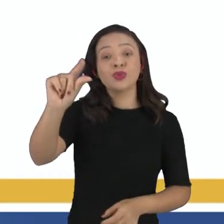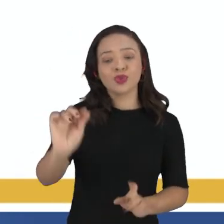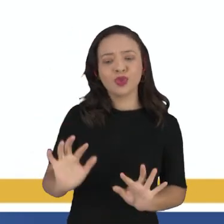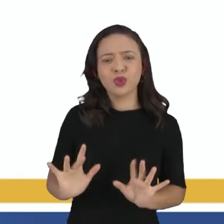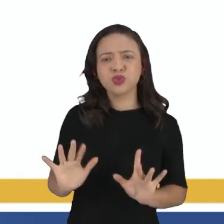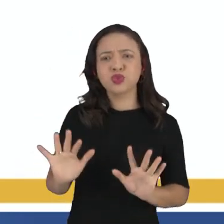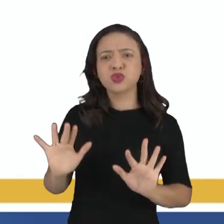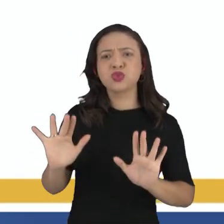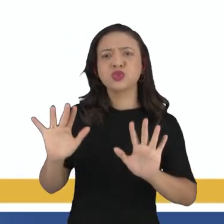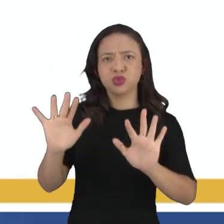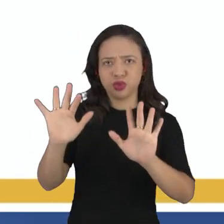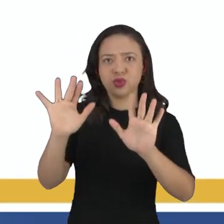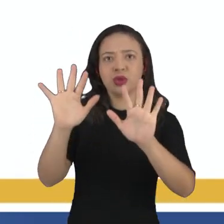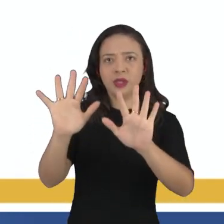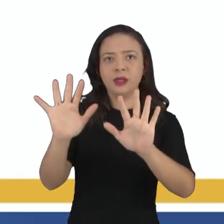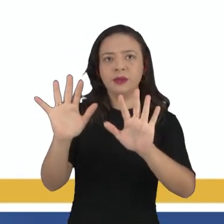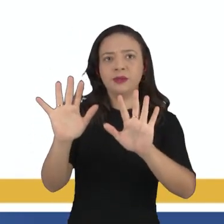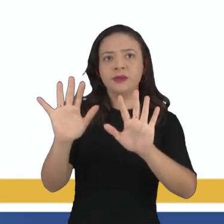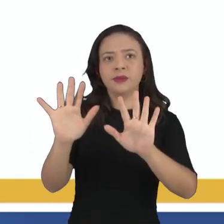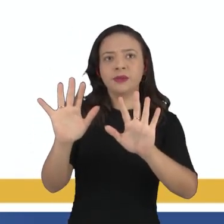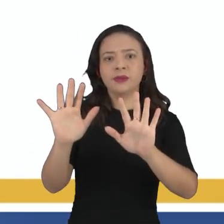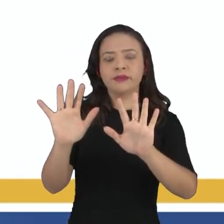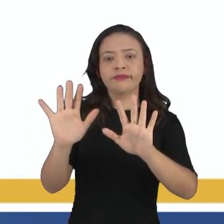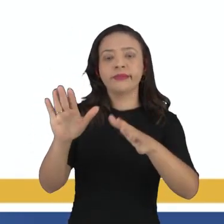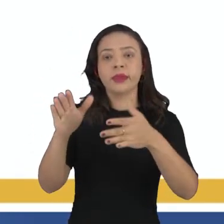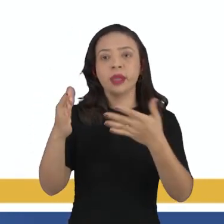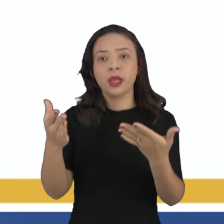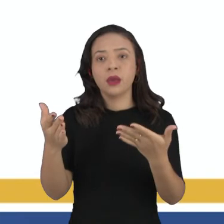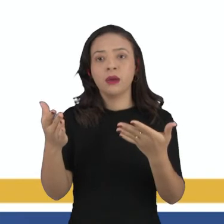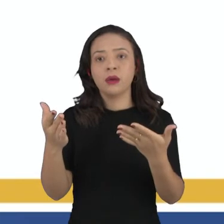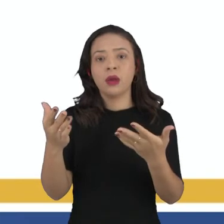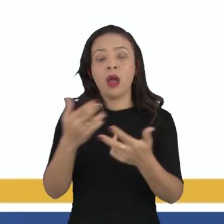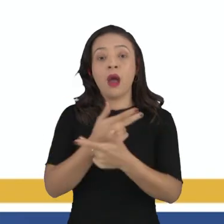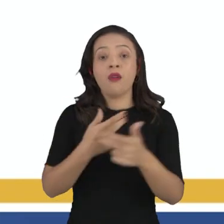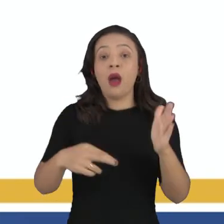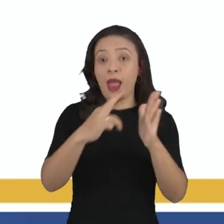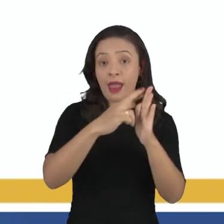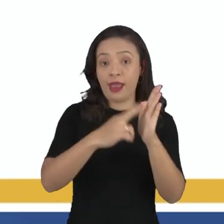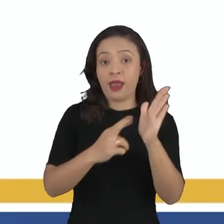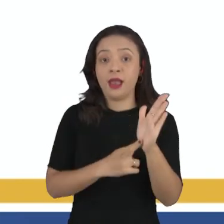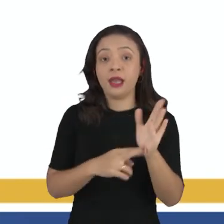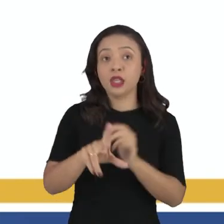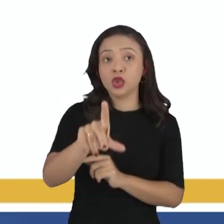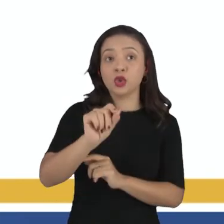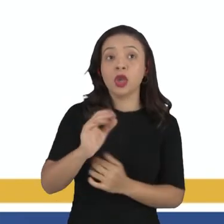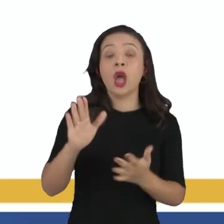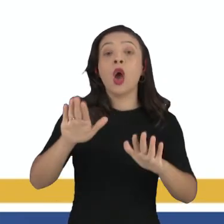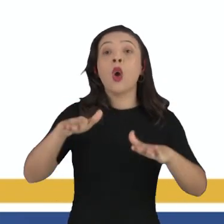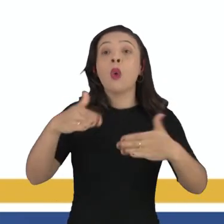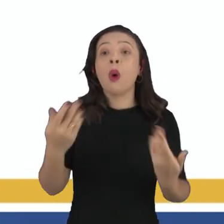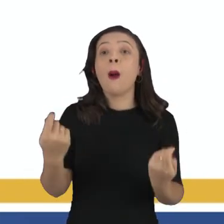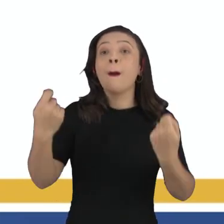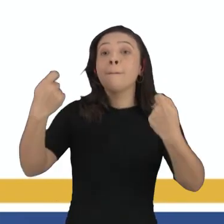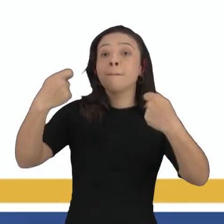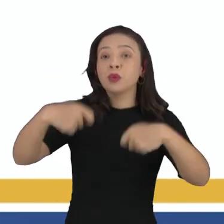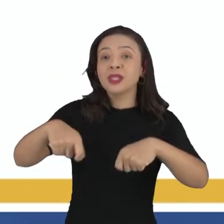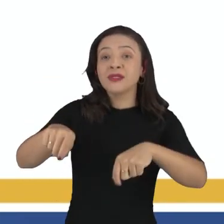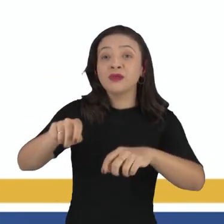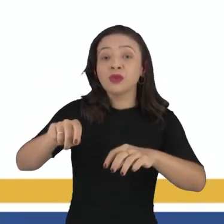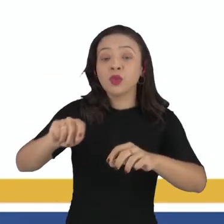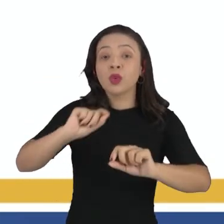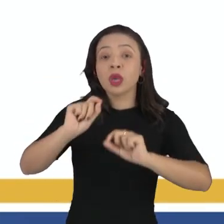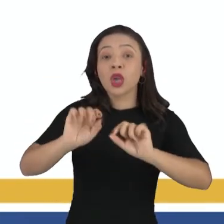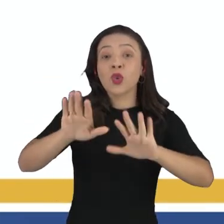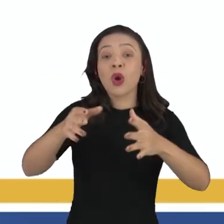dos gases do efeito estufa. Entre as práticas a seguir mencionadas, assinale aquela que pode ser considerada totalmente